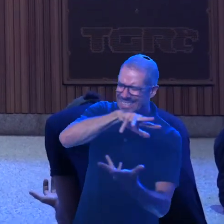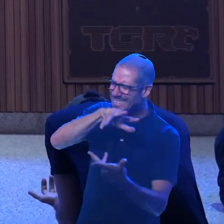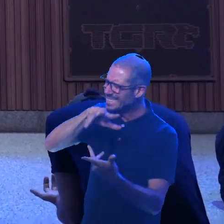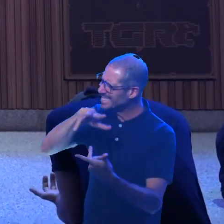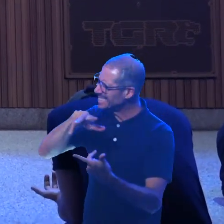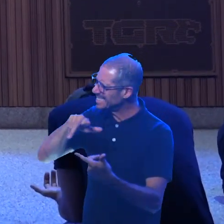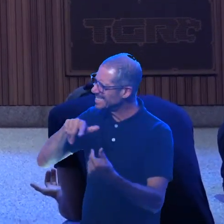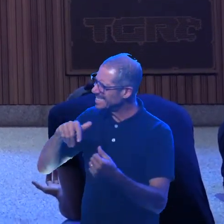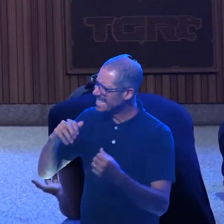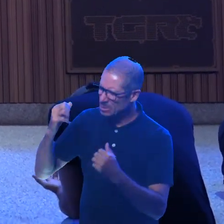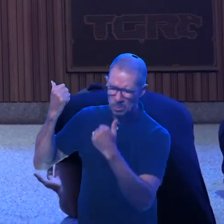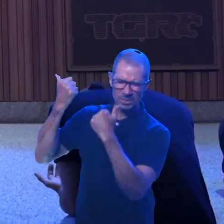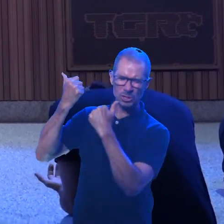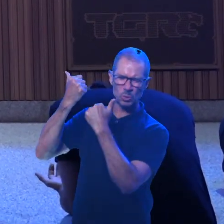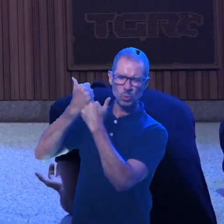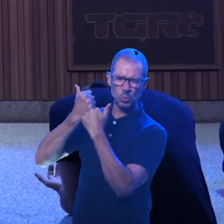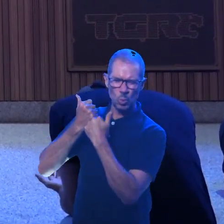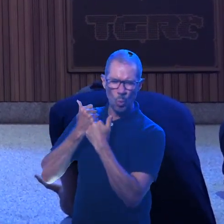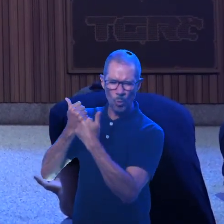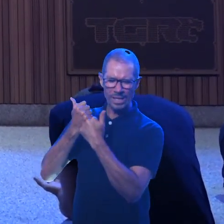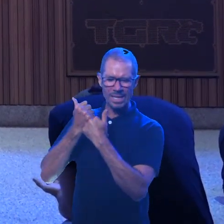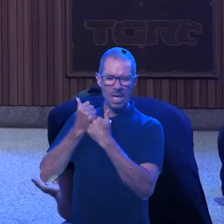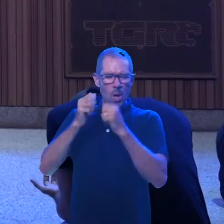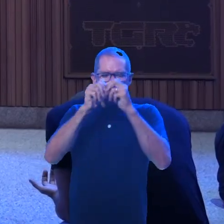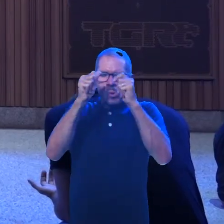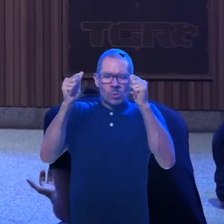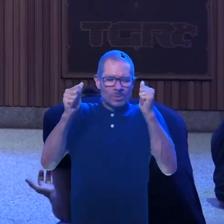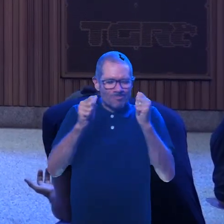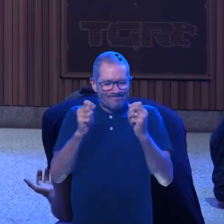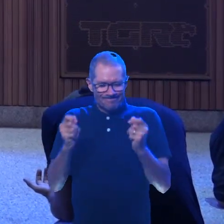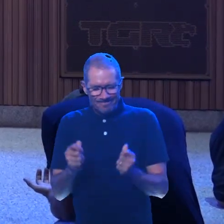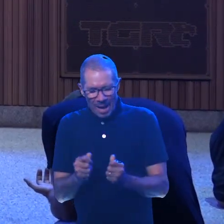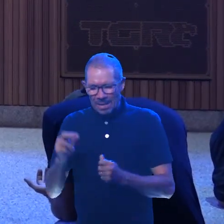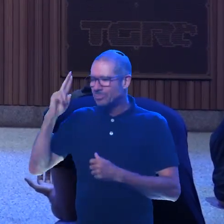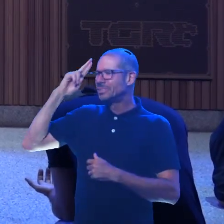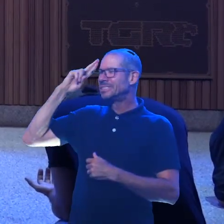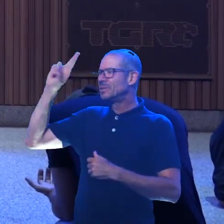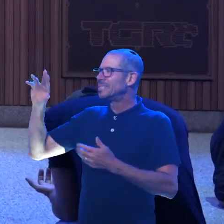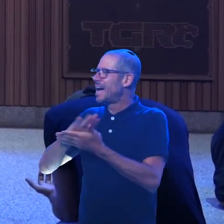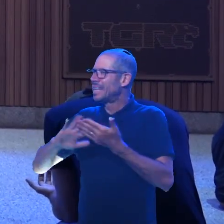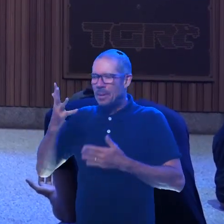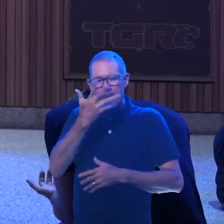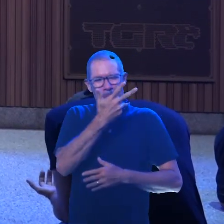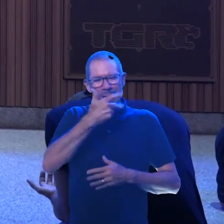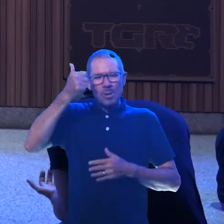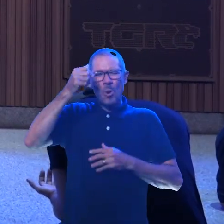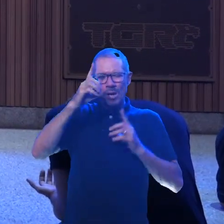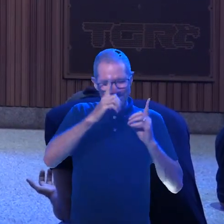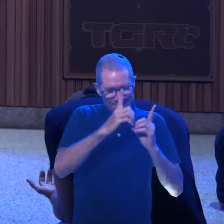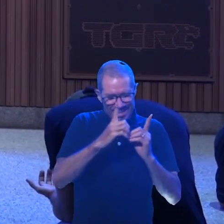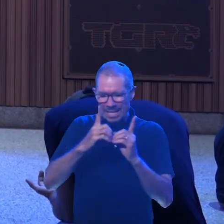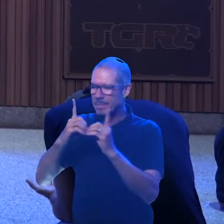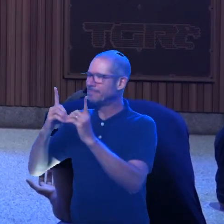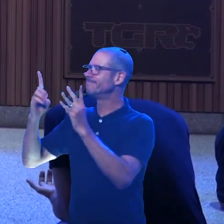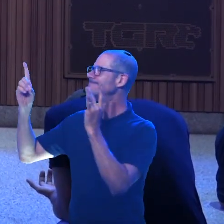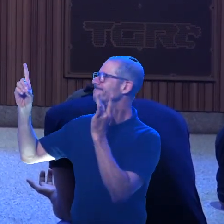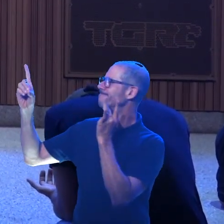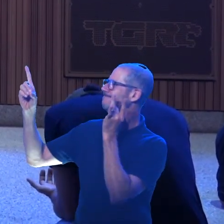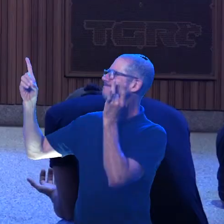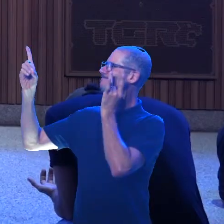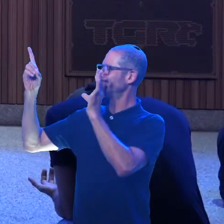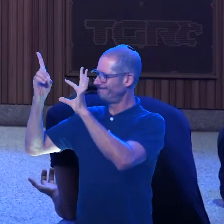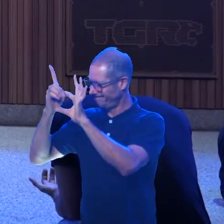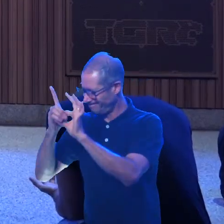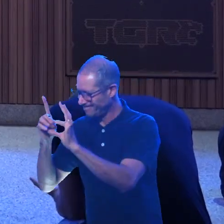pode substituir, forjar, formar. Senhor, não existe nada melhor do que caminhar na tua presença acompanhado pelo Senhor,